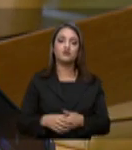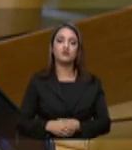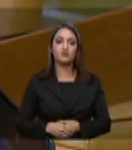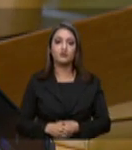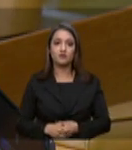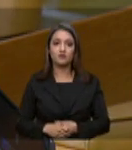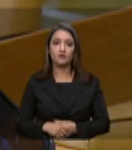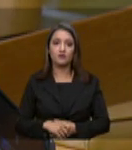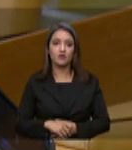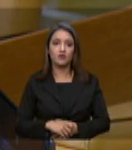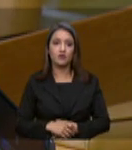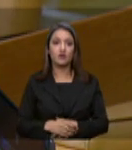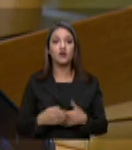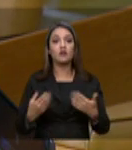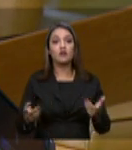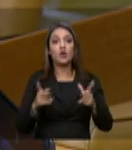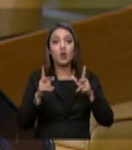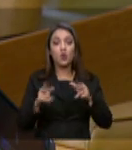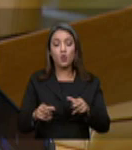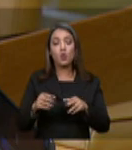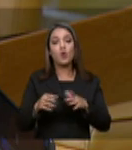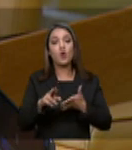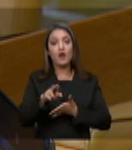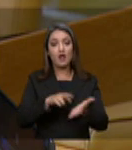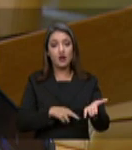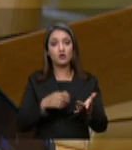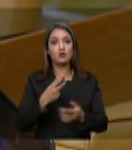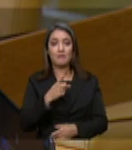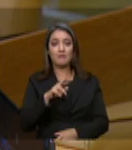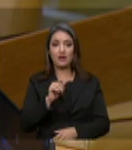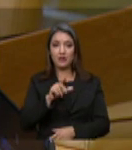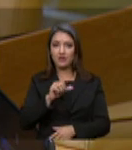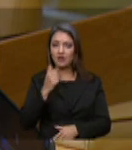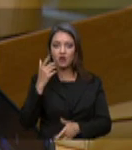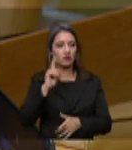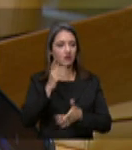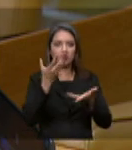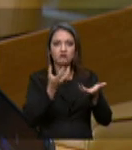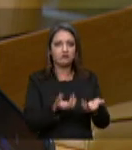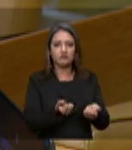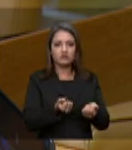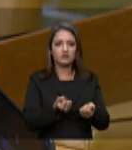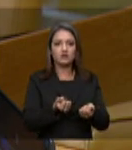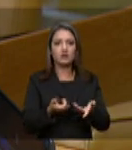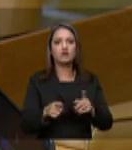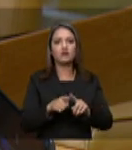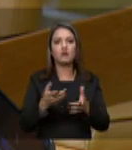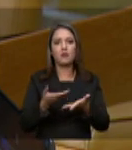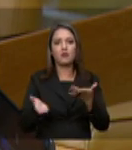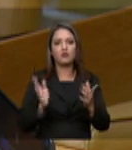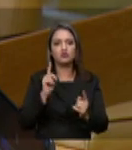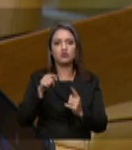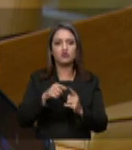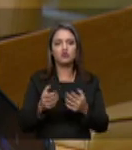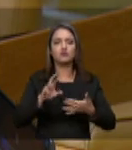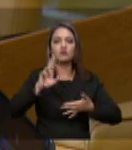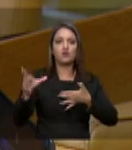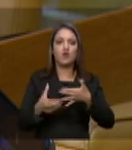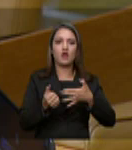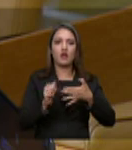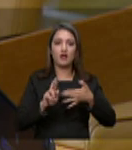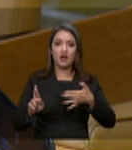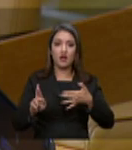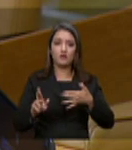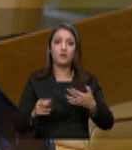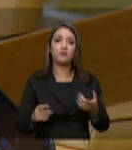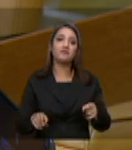inicialmente tal como fez o relatório o rejeito as preliminares e declaro à perda de objeto dos agravos regimentais